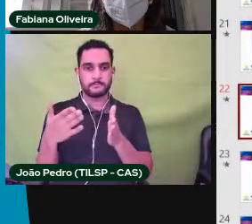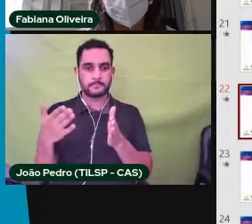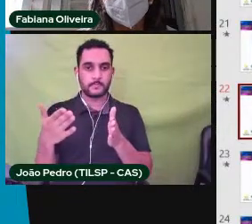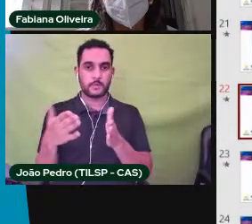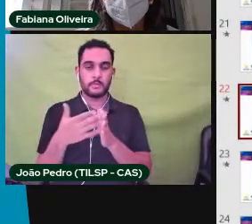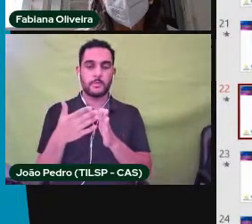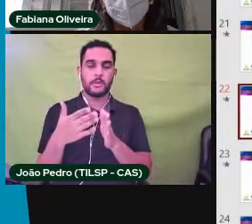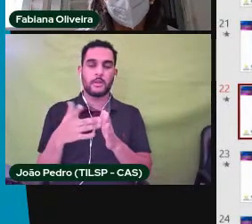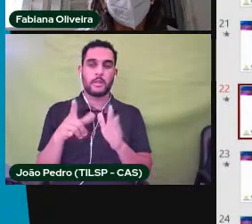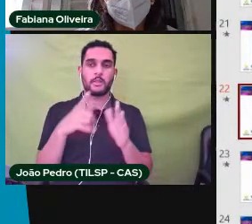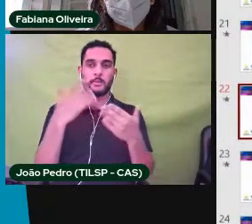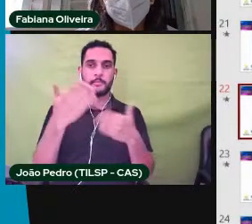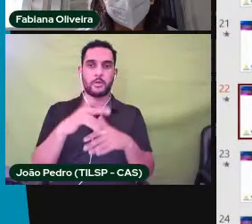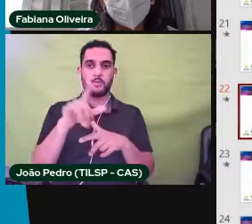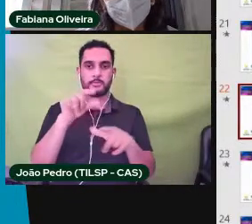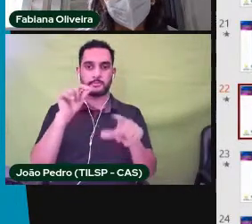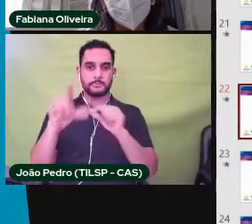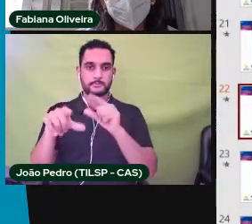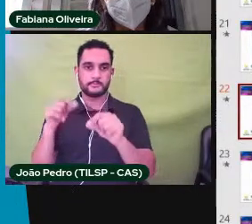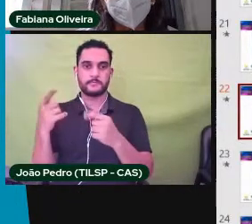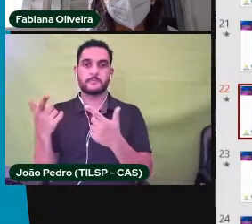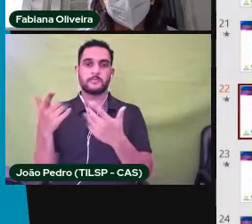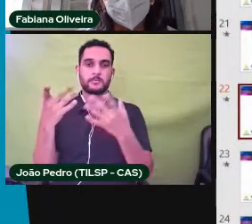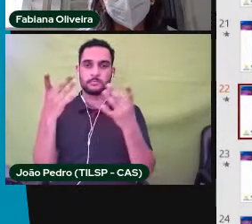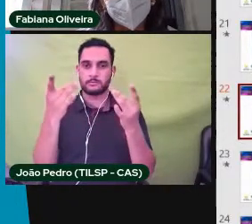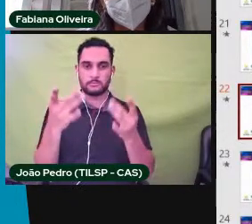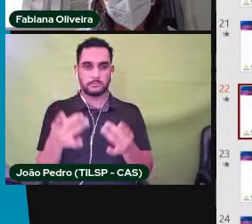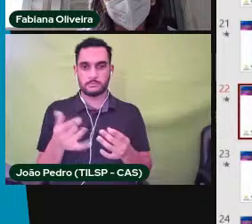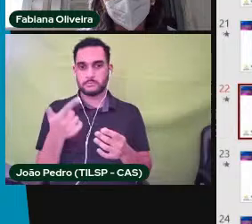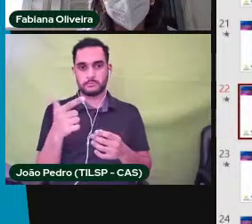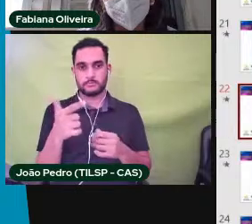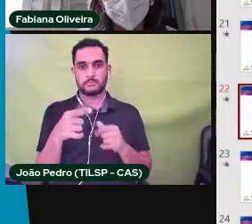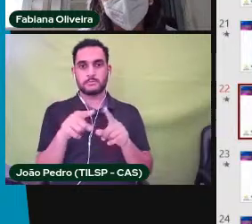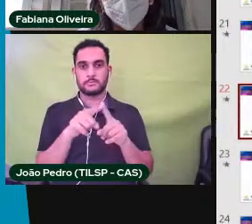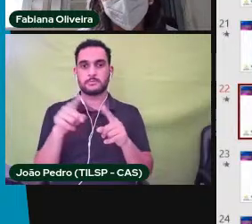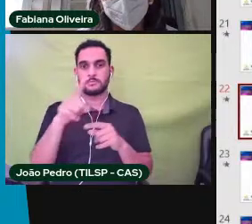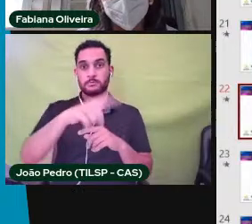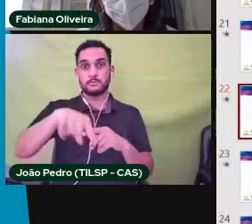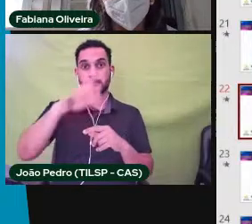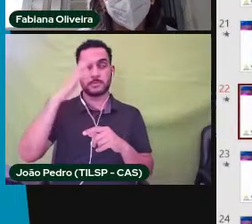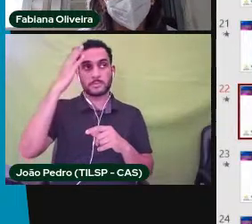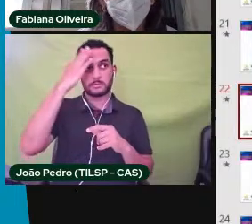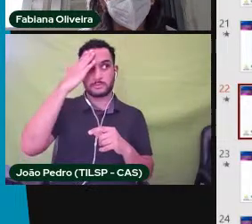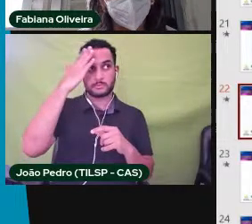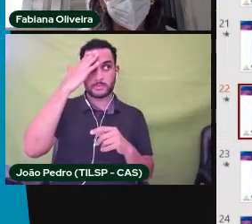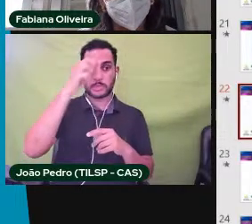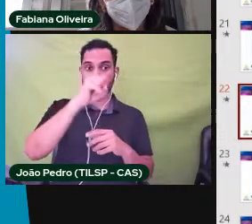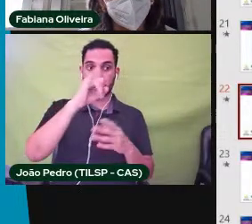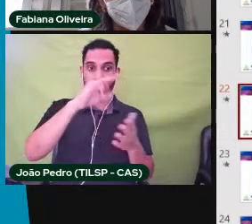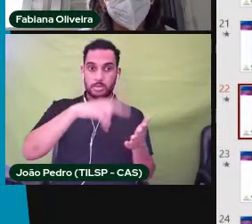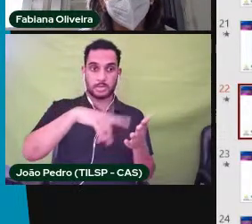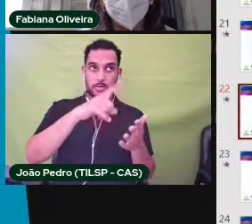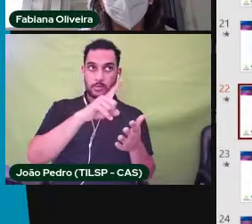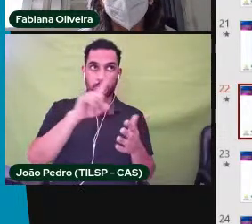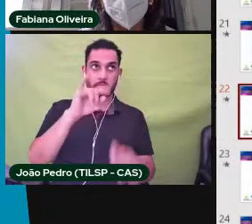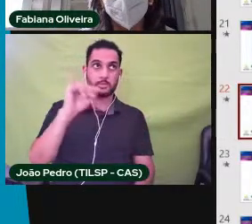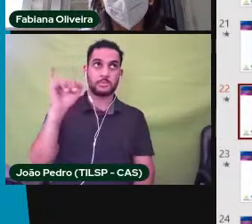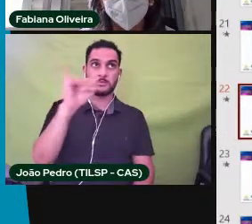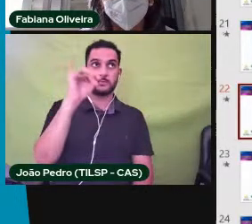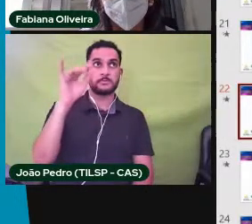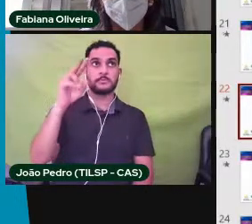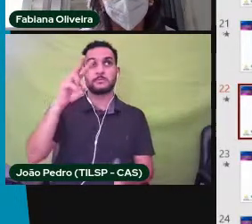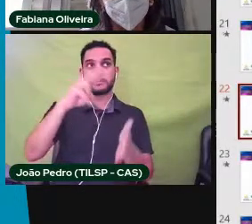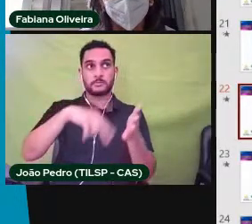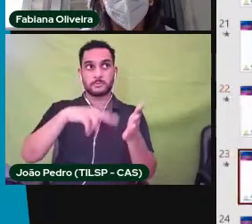né? Nós não entramos em detalhamento, mas vocês já sabem, quem ainda não leu sobre isso, por favor, é importante ler, porque muitas vezes